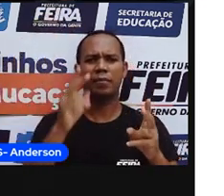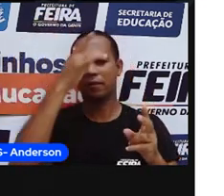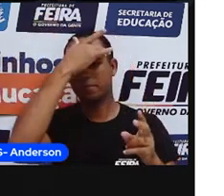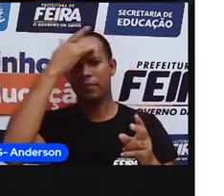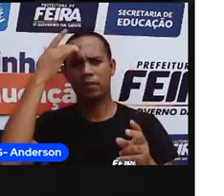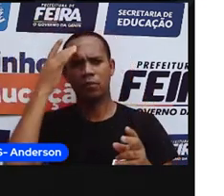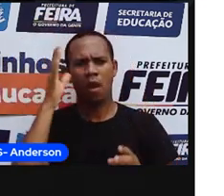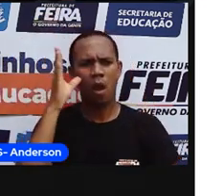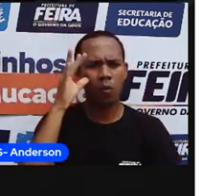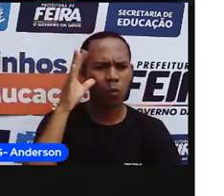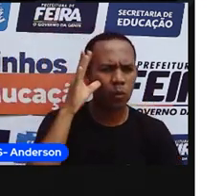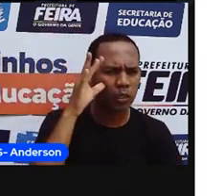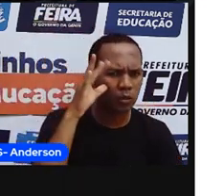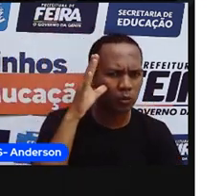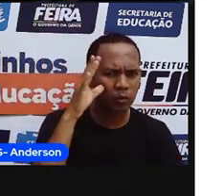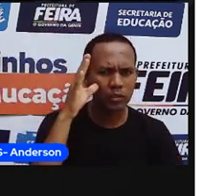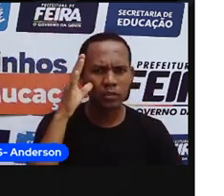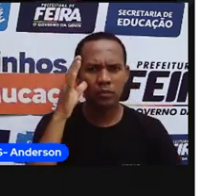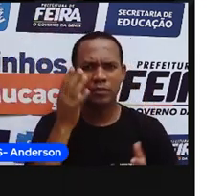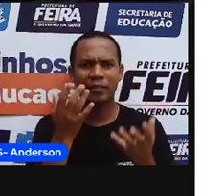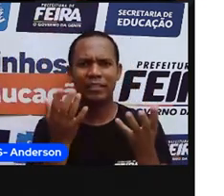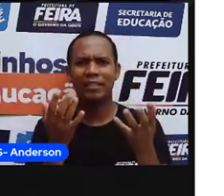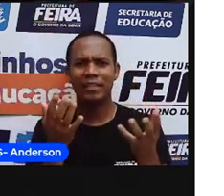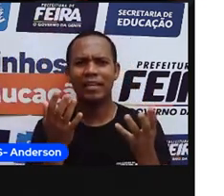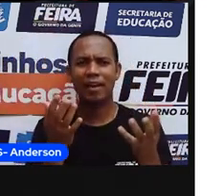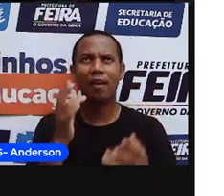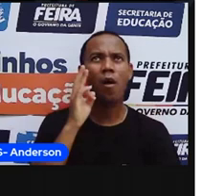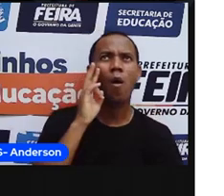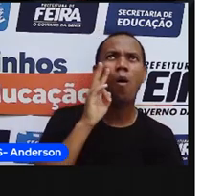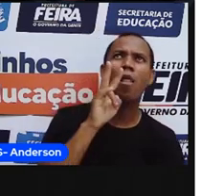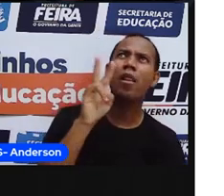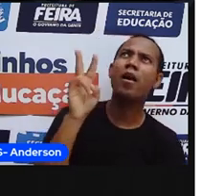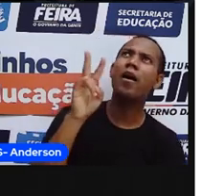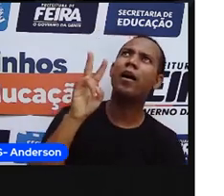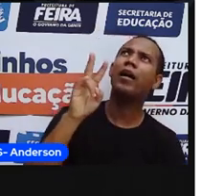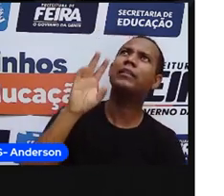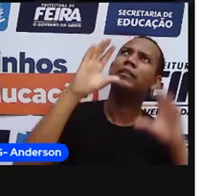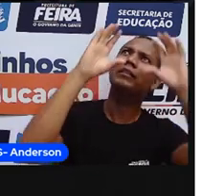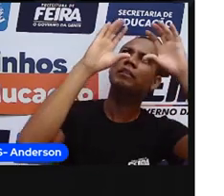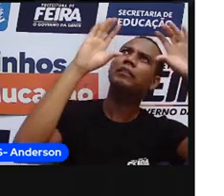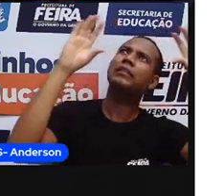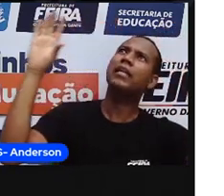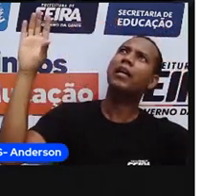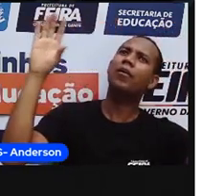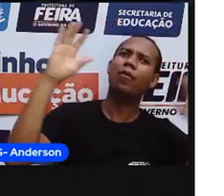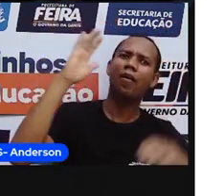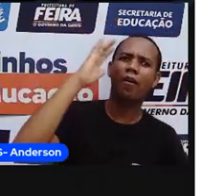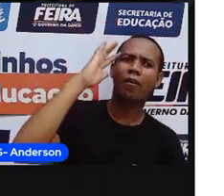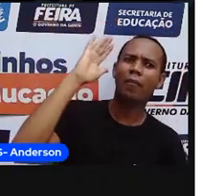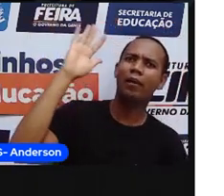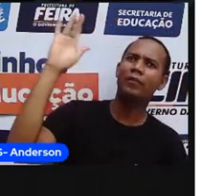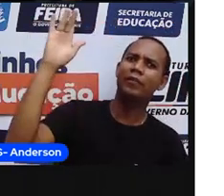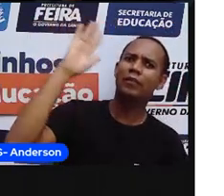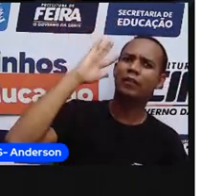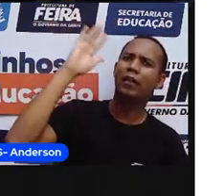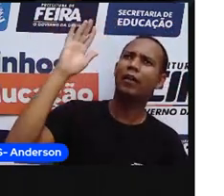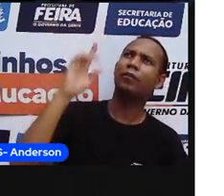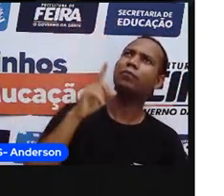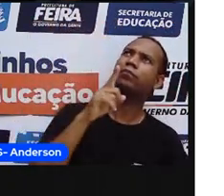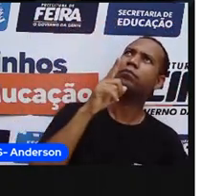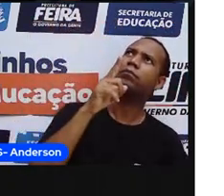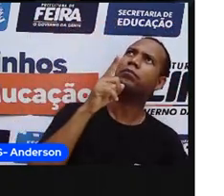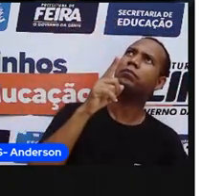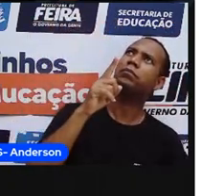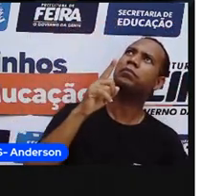humana. Quem aqui nunca parou para ficar olhando para o céu e imaginando, nossa, como que essas coisas